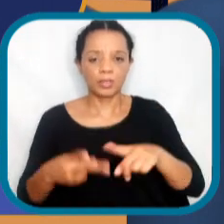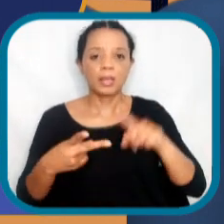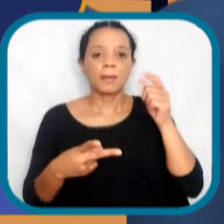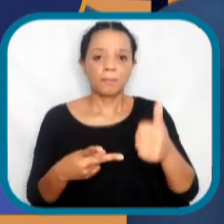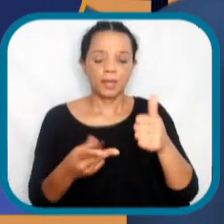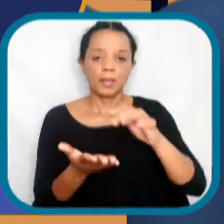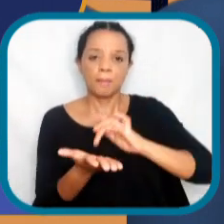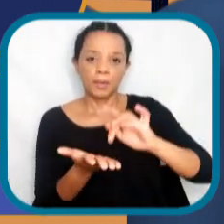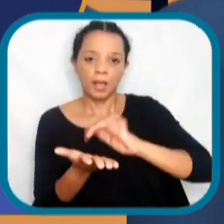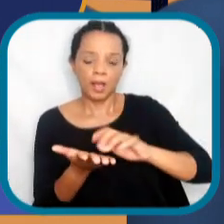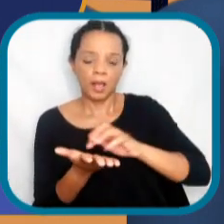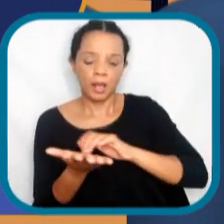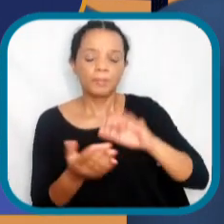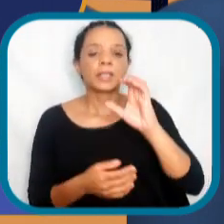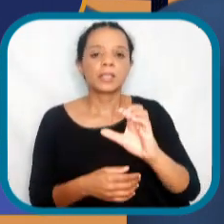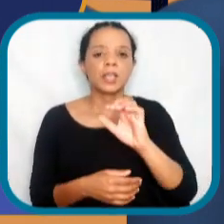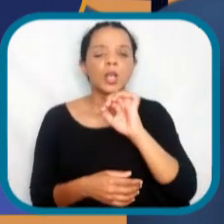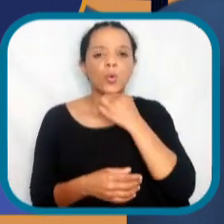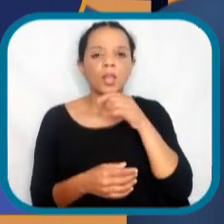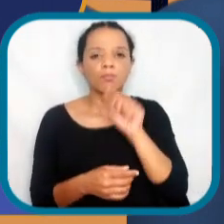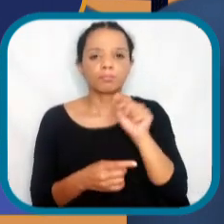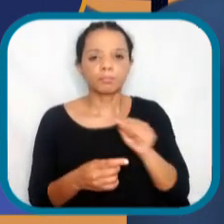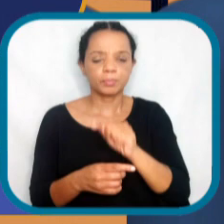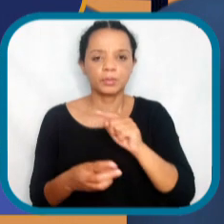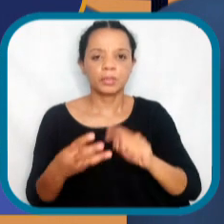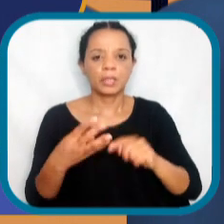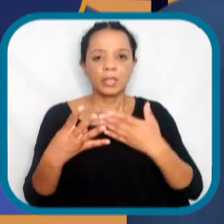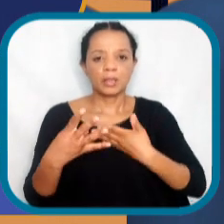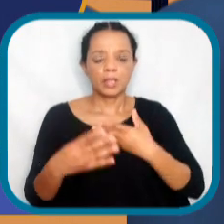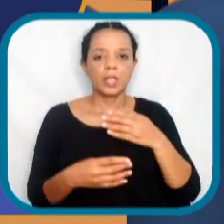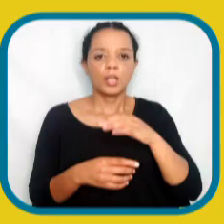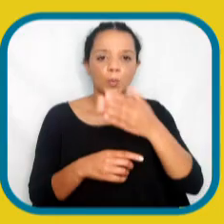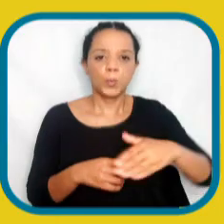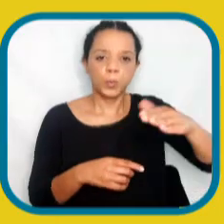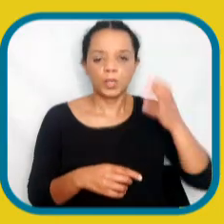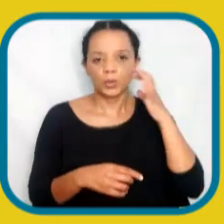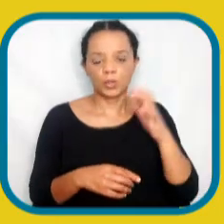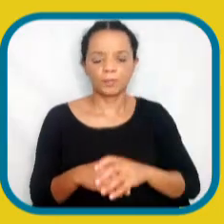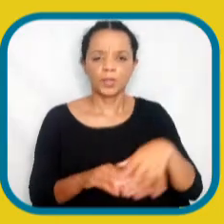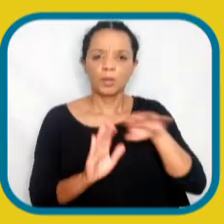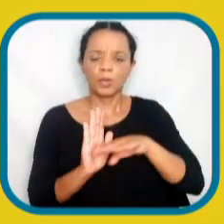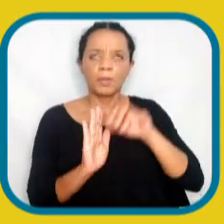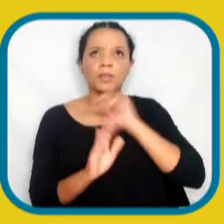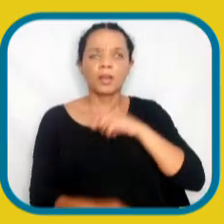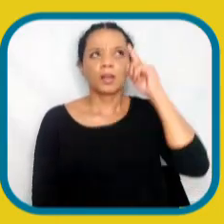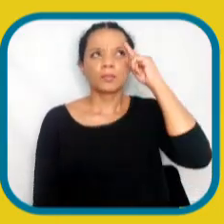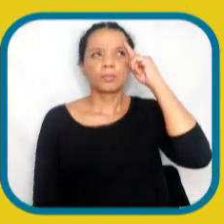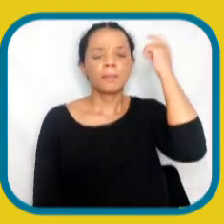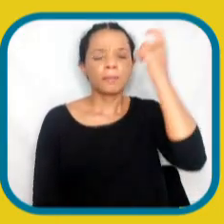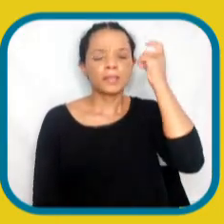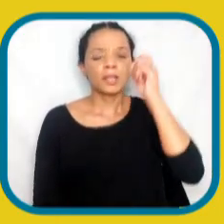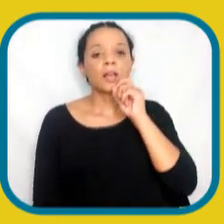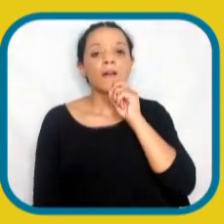B, Braille. C, código Morse. D, ondas sonoras. O programa fez o Pedro pensar no avô